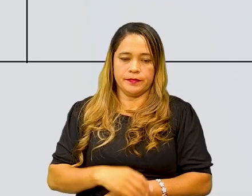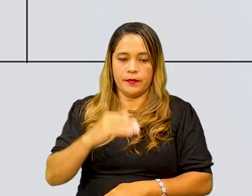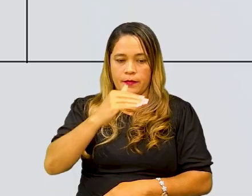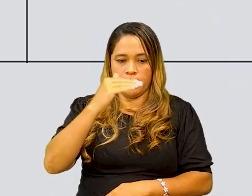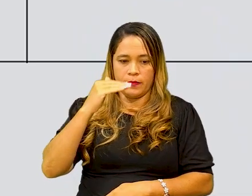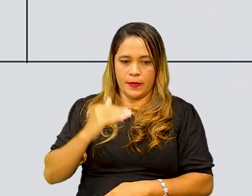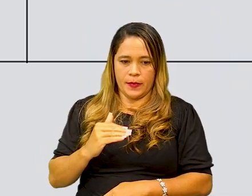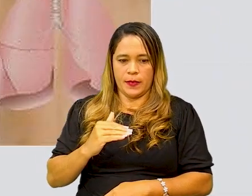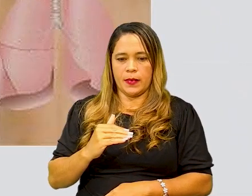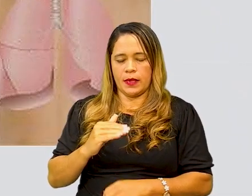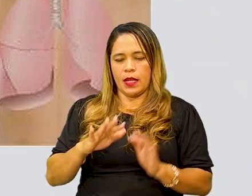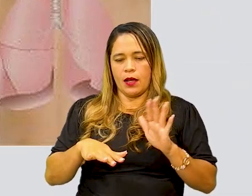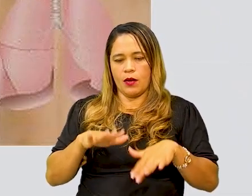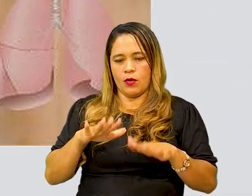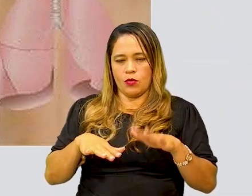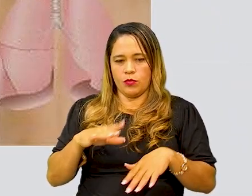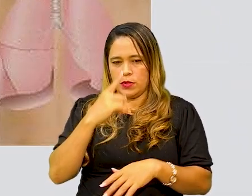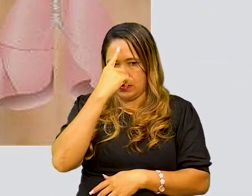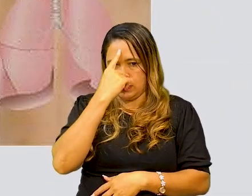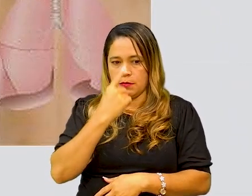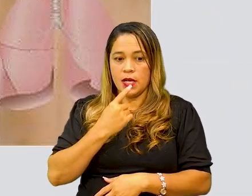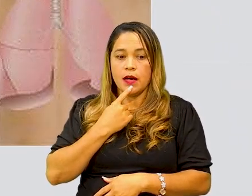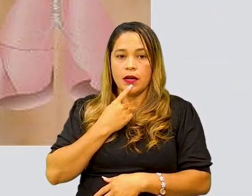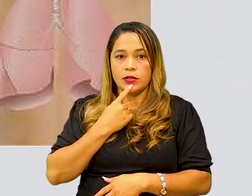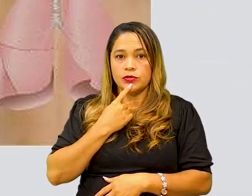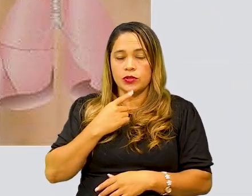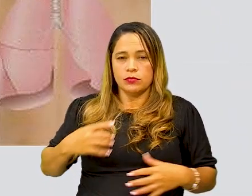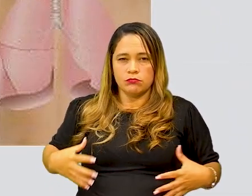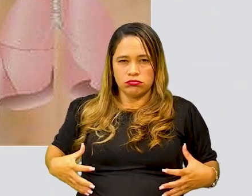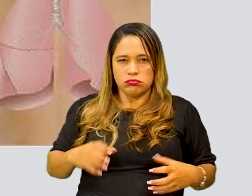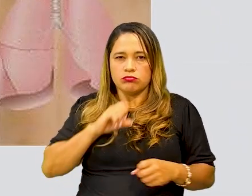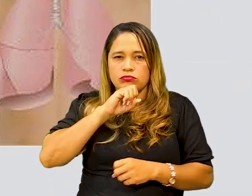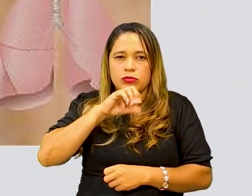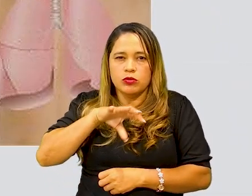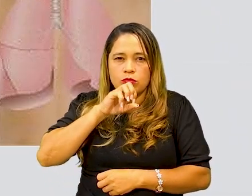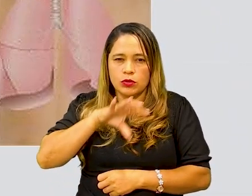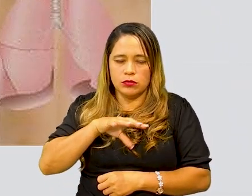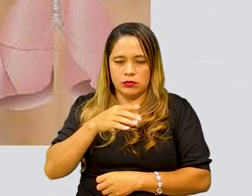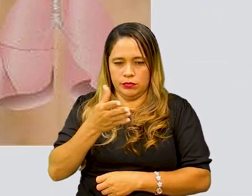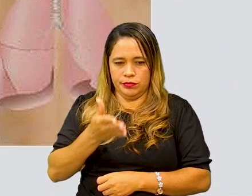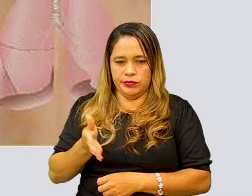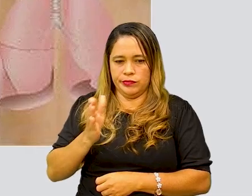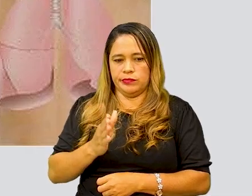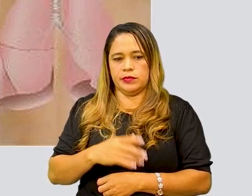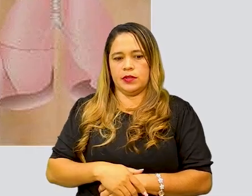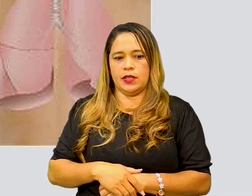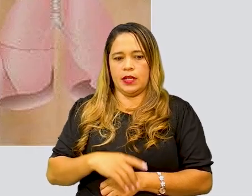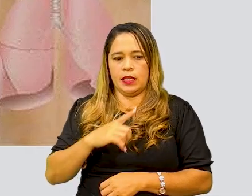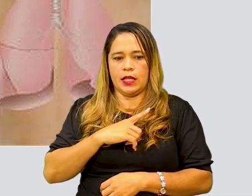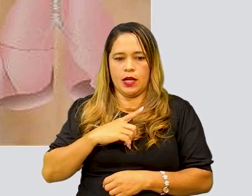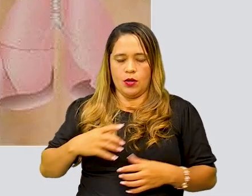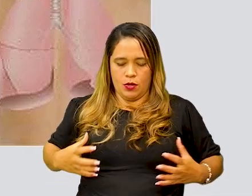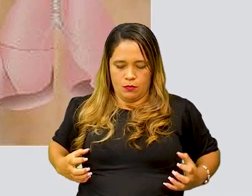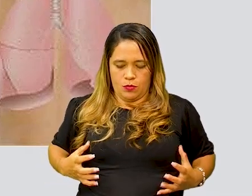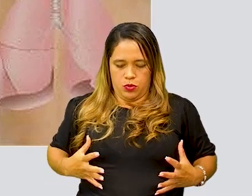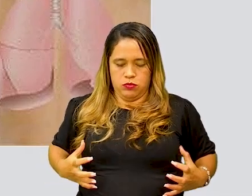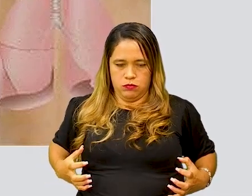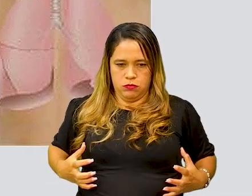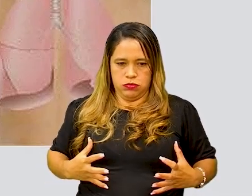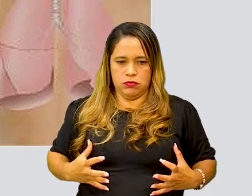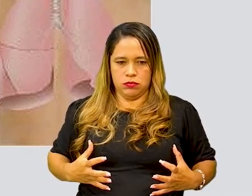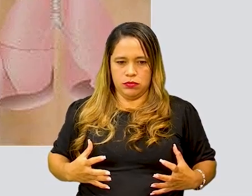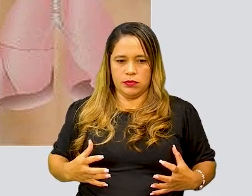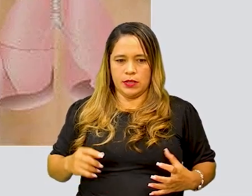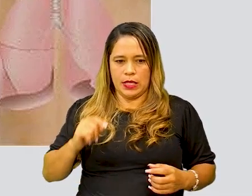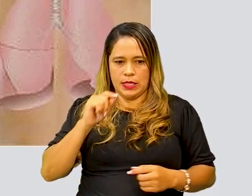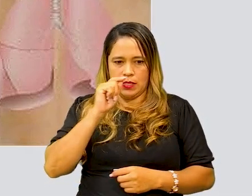então, algumas imagenzinhas que se relacionam à tuberculose. Nós temos uma radiografia aqui de um pulmão de uma pessoa e esses